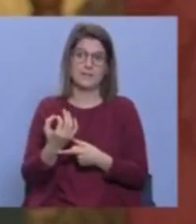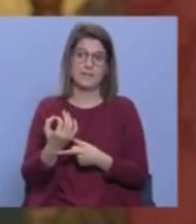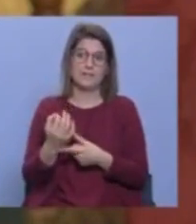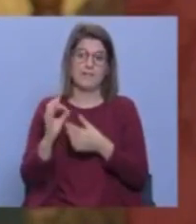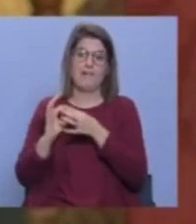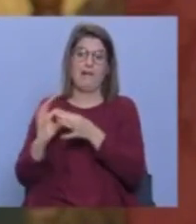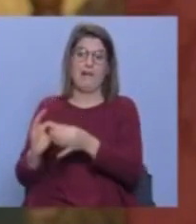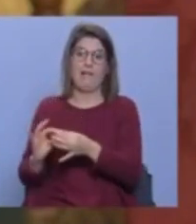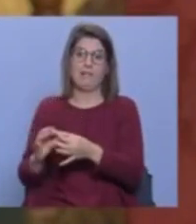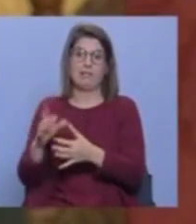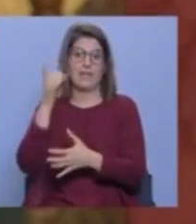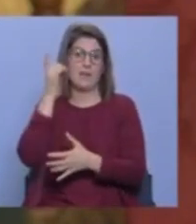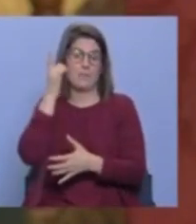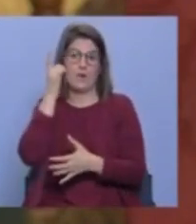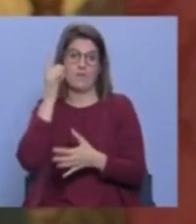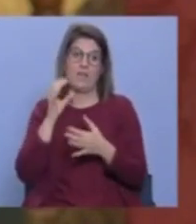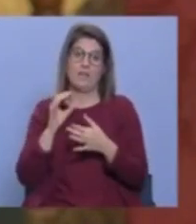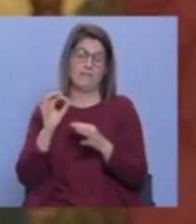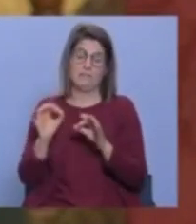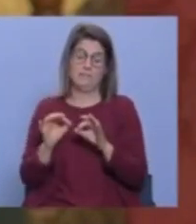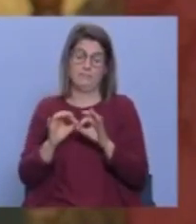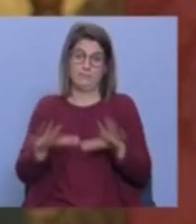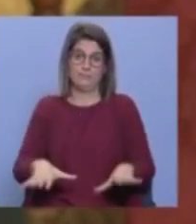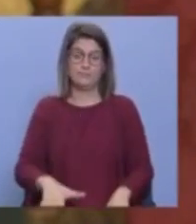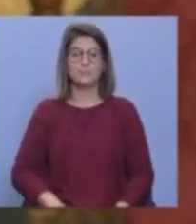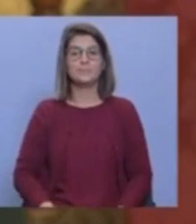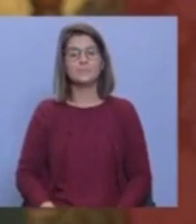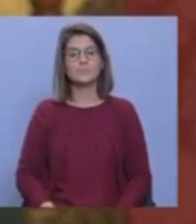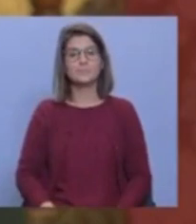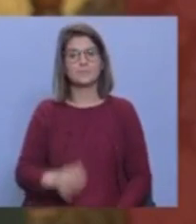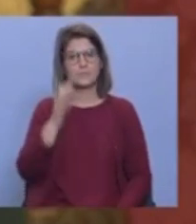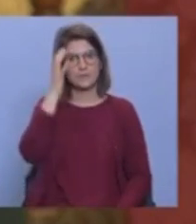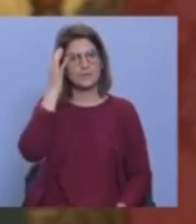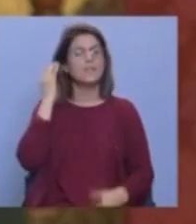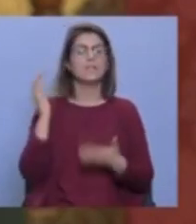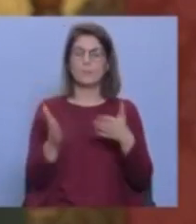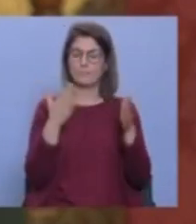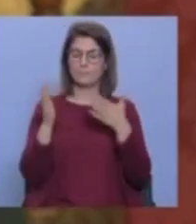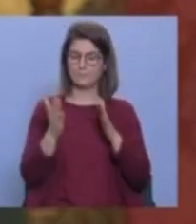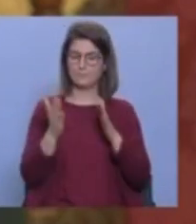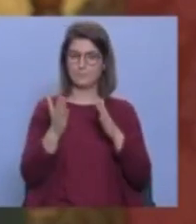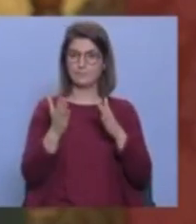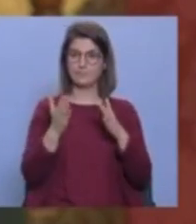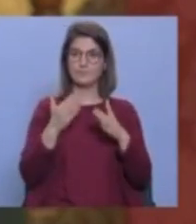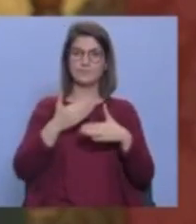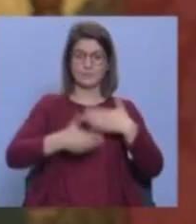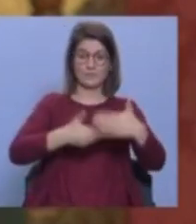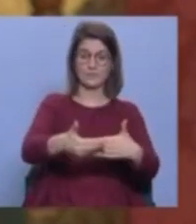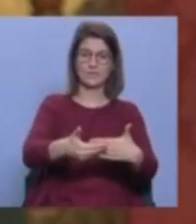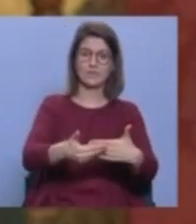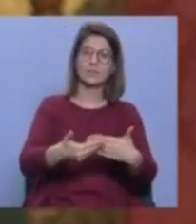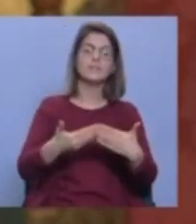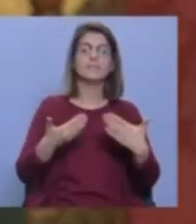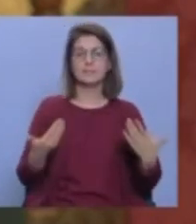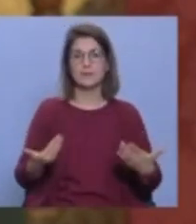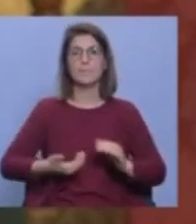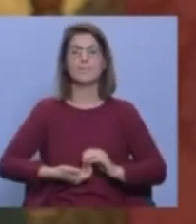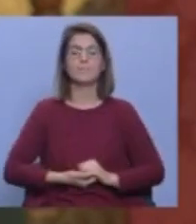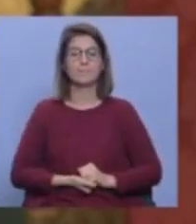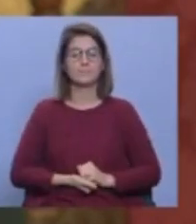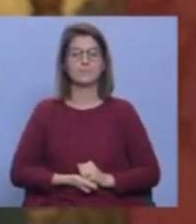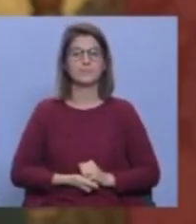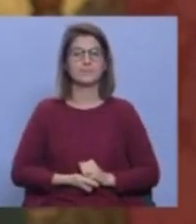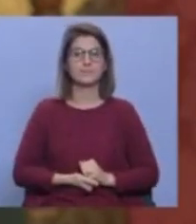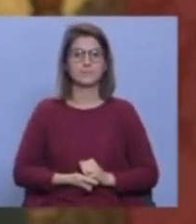chama telemóvel. Vamos por partes. Vamos à operacionalidade. realização, então,